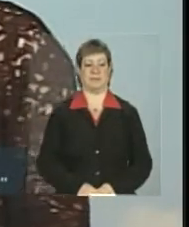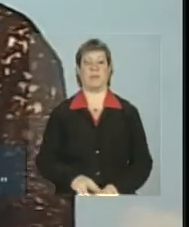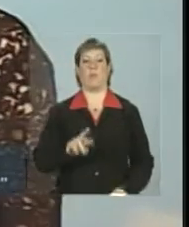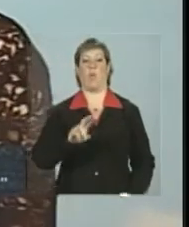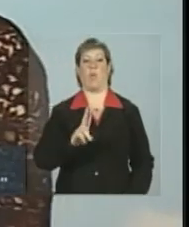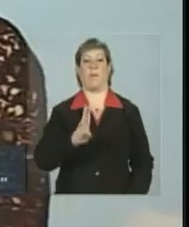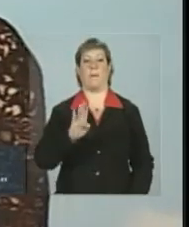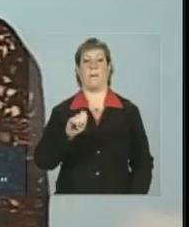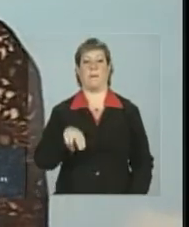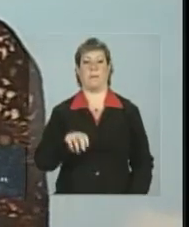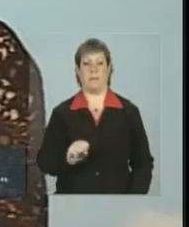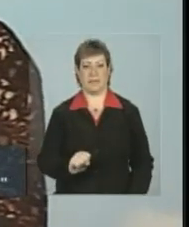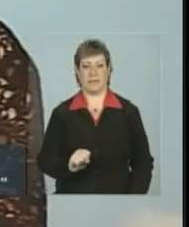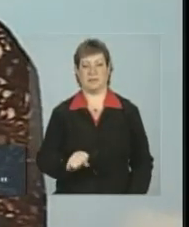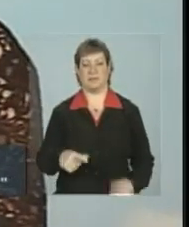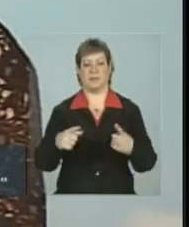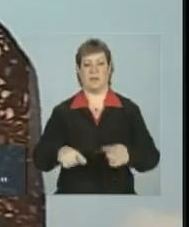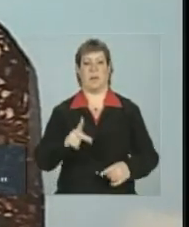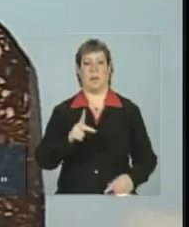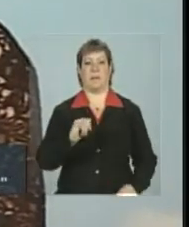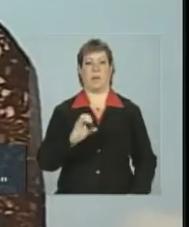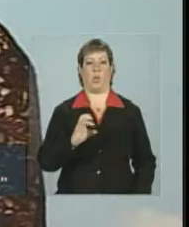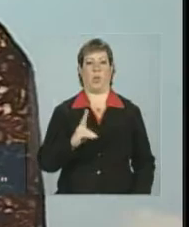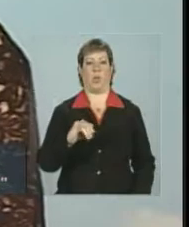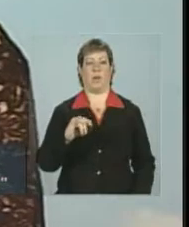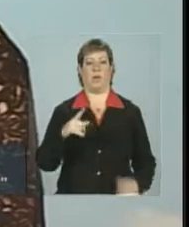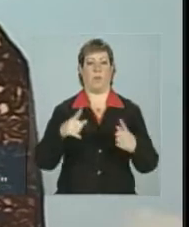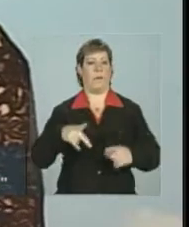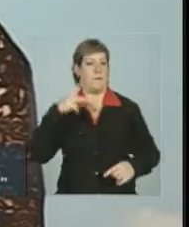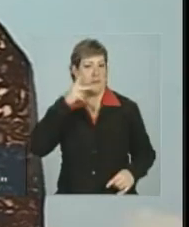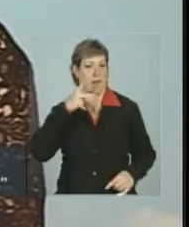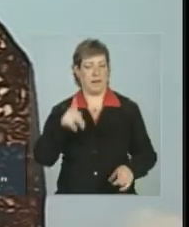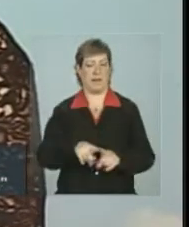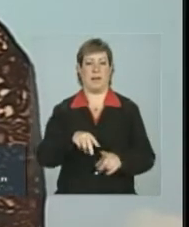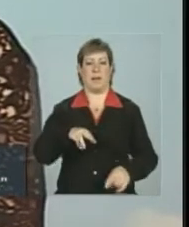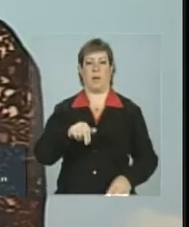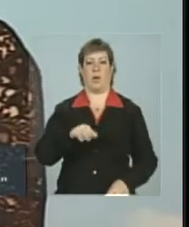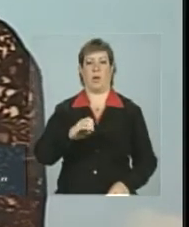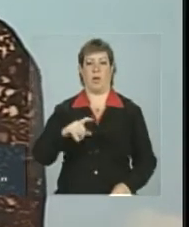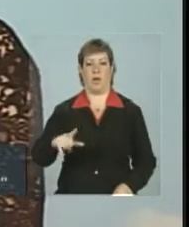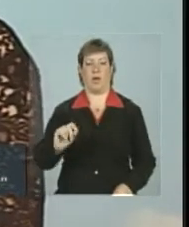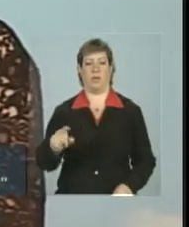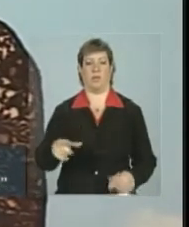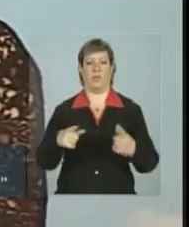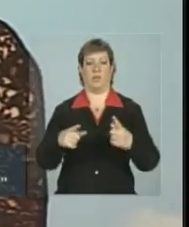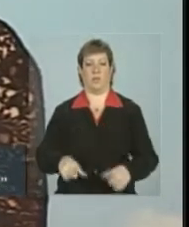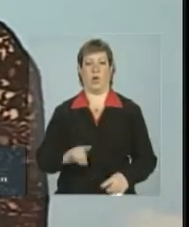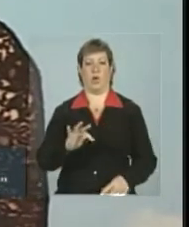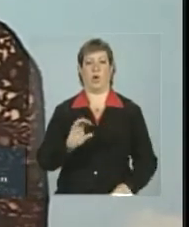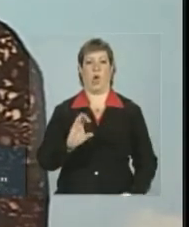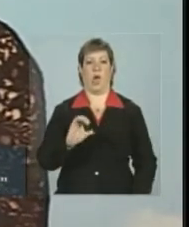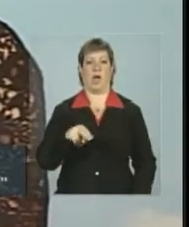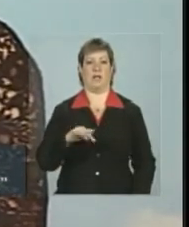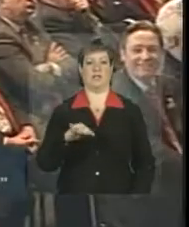Rubens Germano Costas, de Picuí, Paraíba. Manuel Civino Gomes, de Tocantins, no